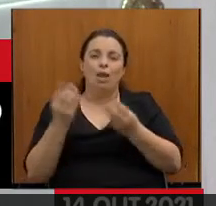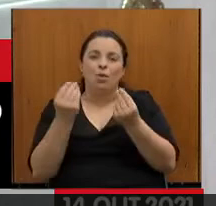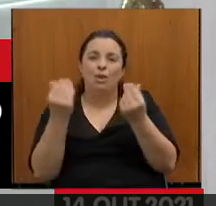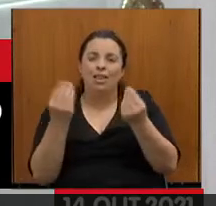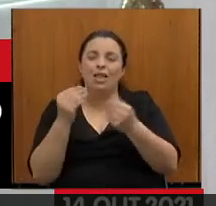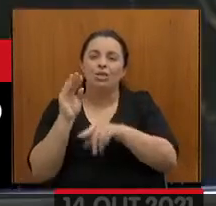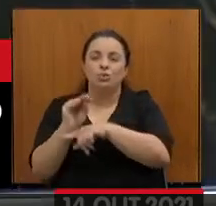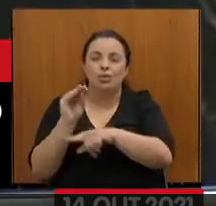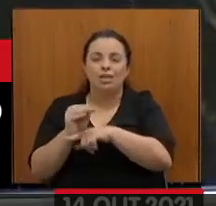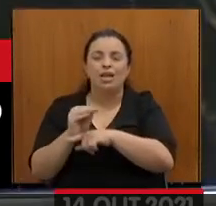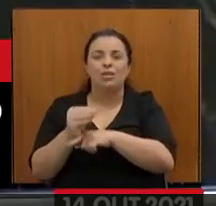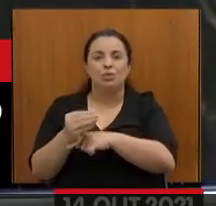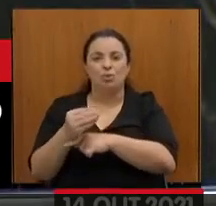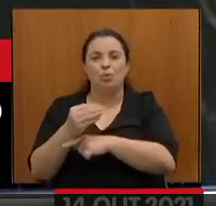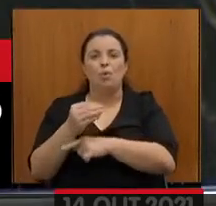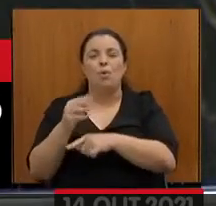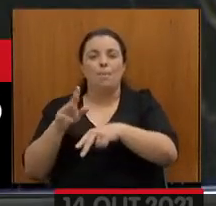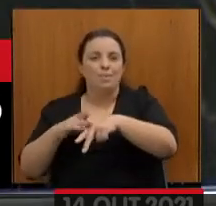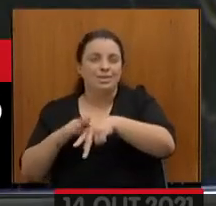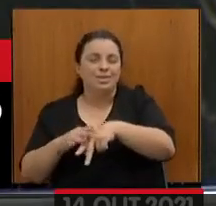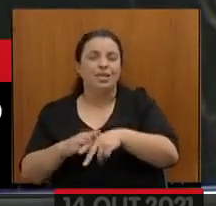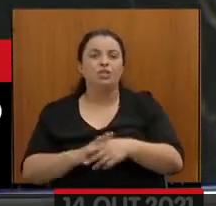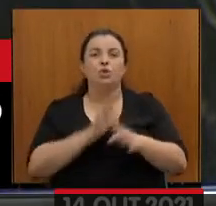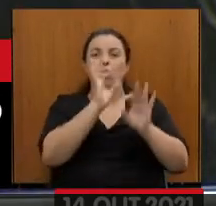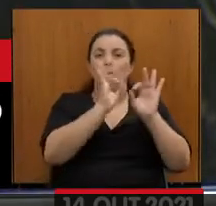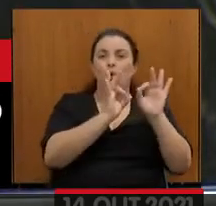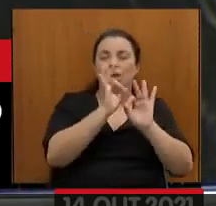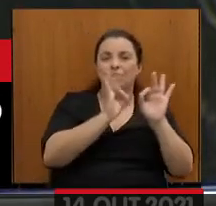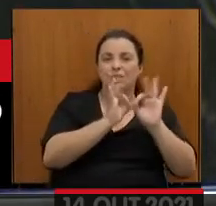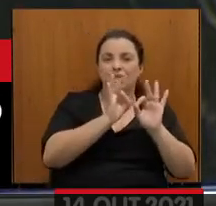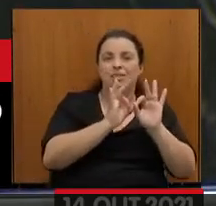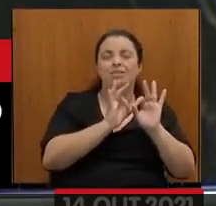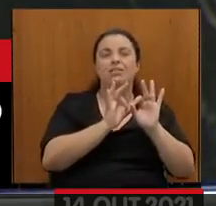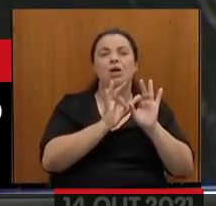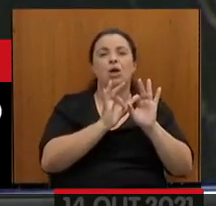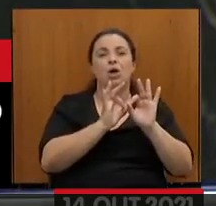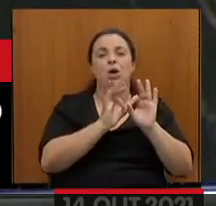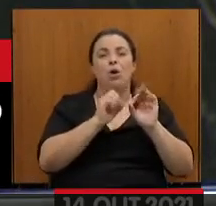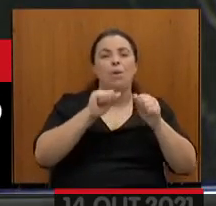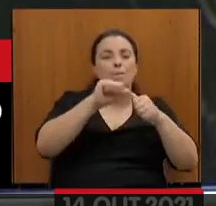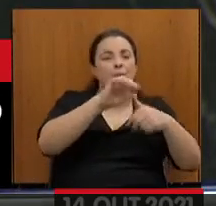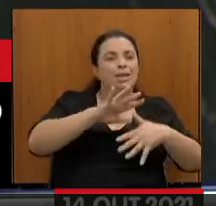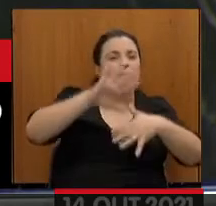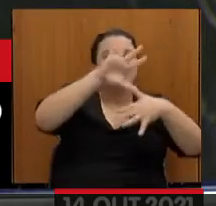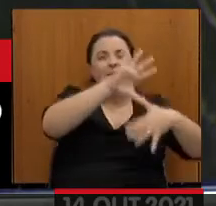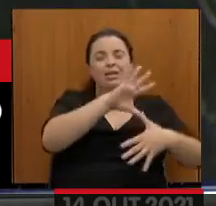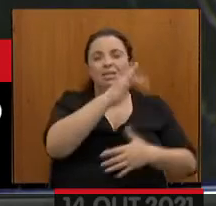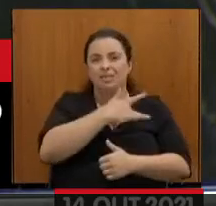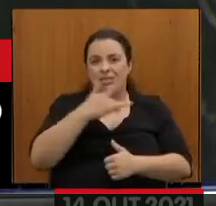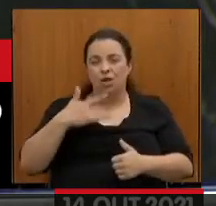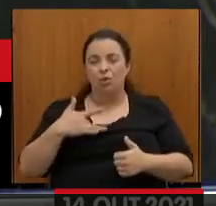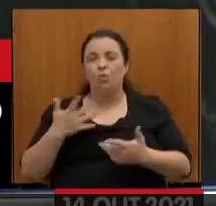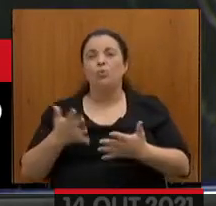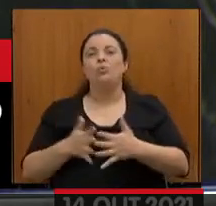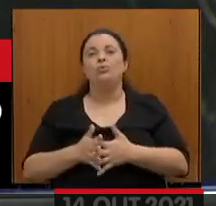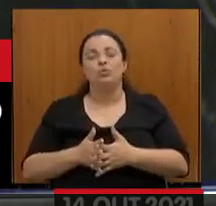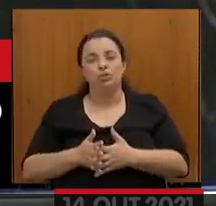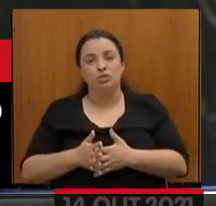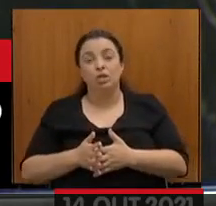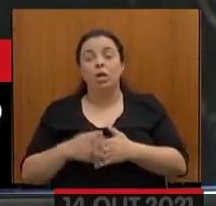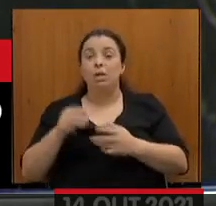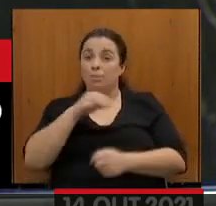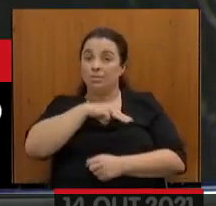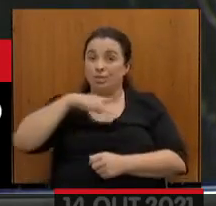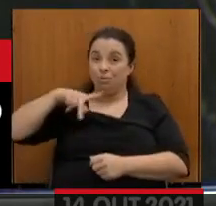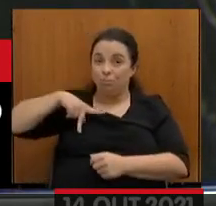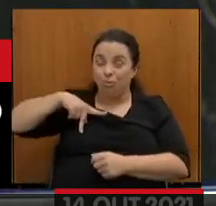a Organização Pan-Americana de Saúde, a Organização Mundial, o Ministério Público, a Assembleia Legislativa de Minas Gerais, na